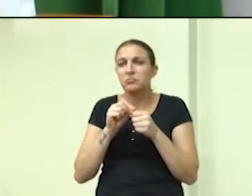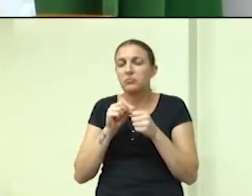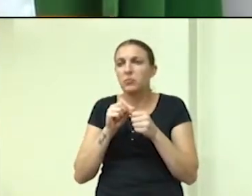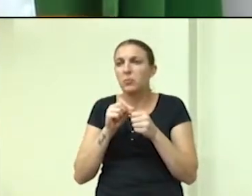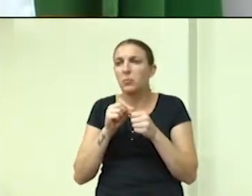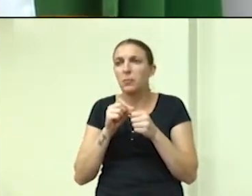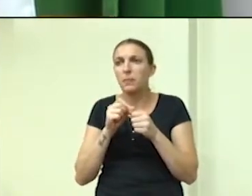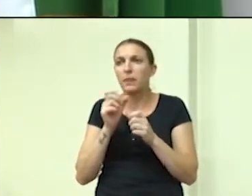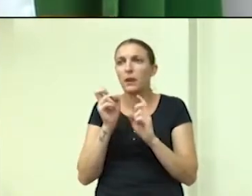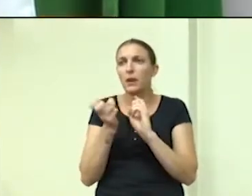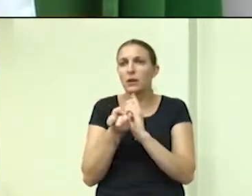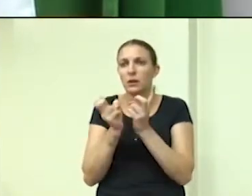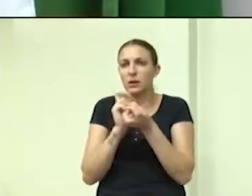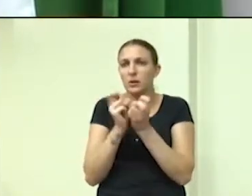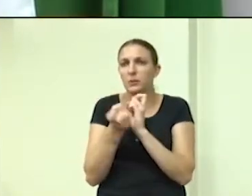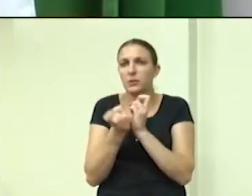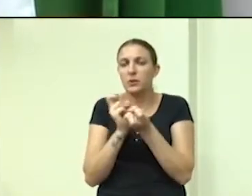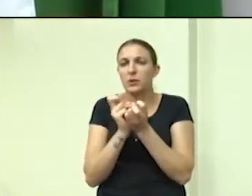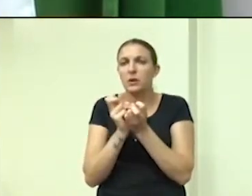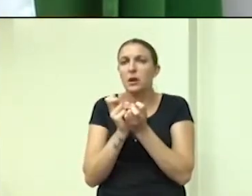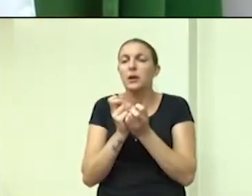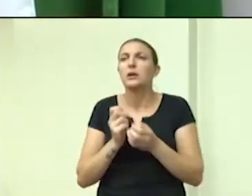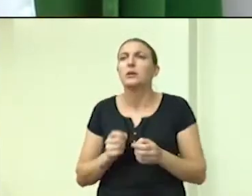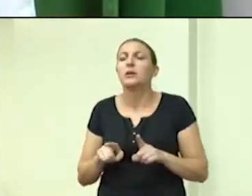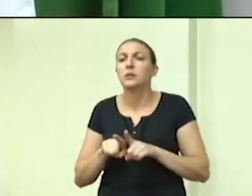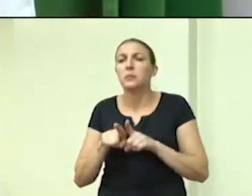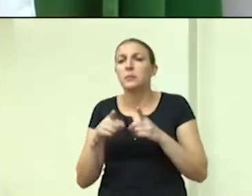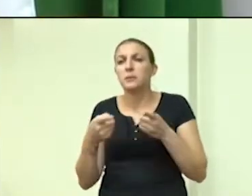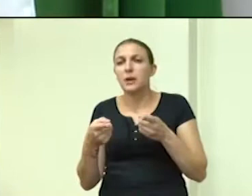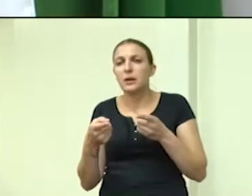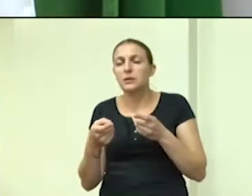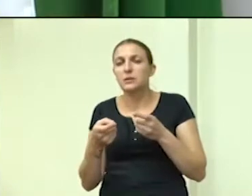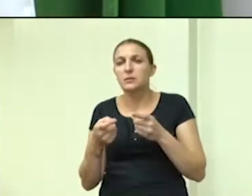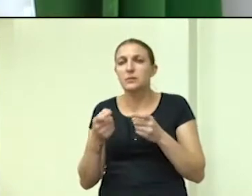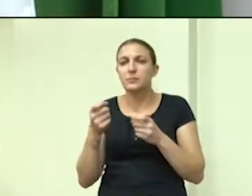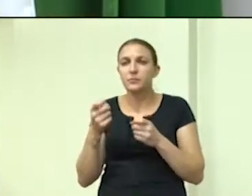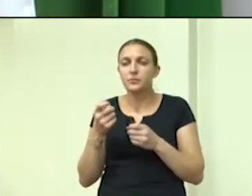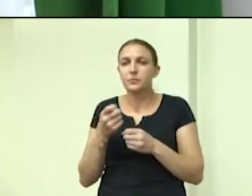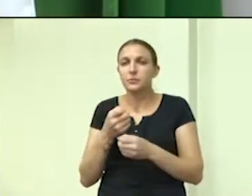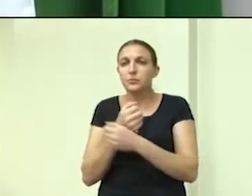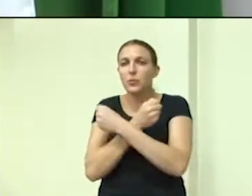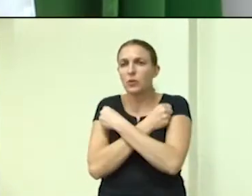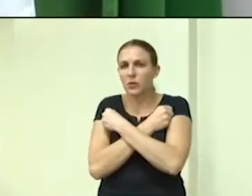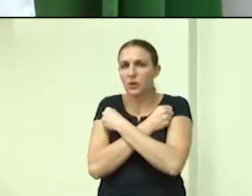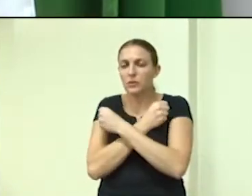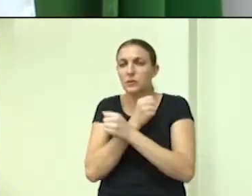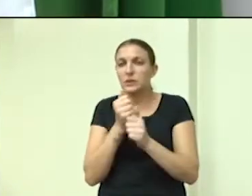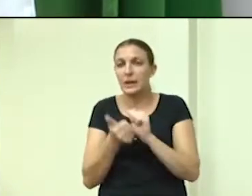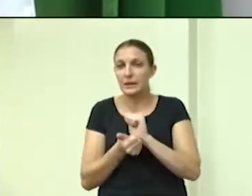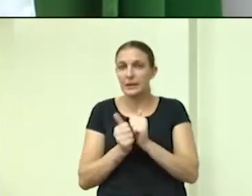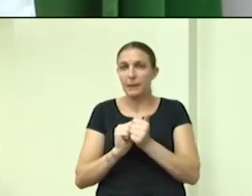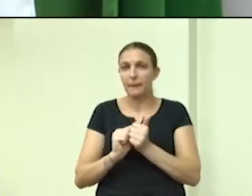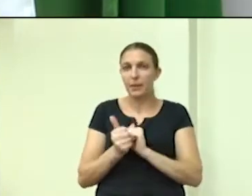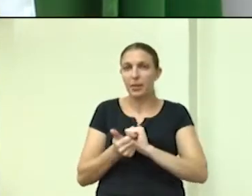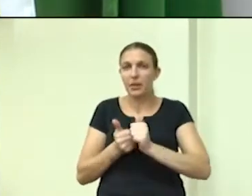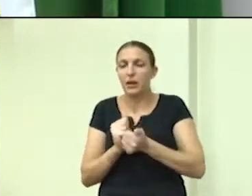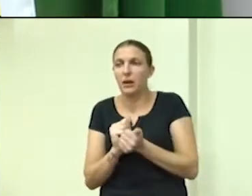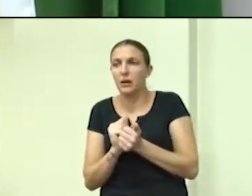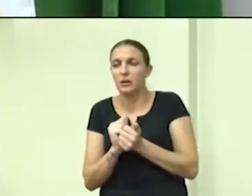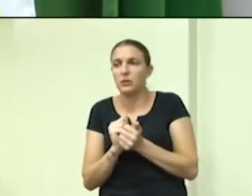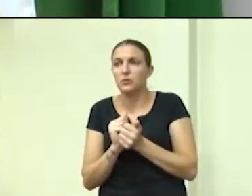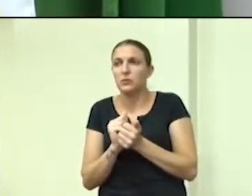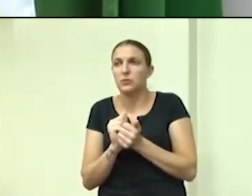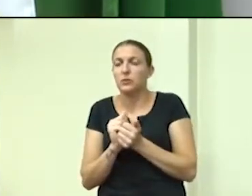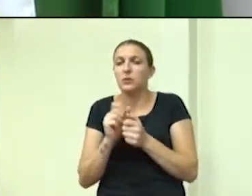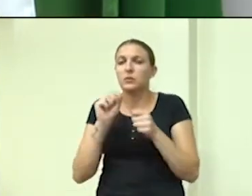ritmo e os movimentos de suas danças africanas, adaptando a movimentos de luta. Surgiu assim a capoeira, uma